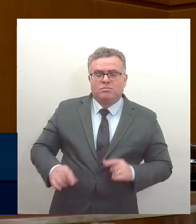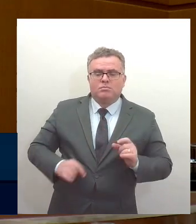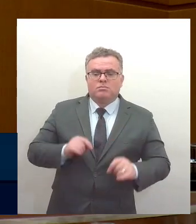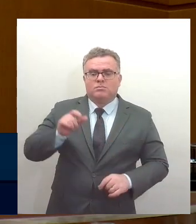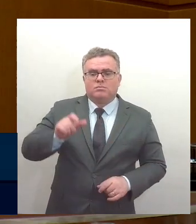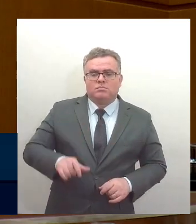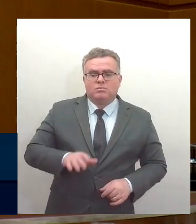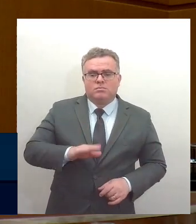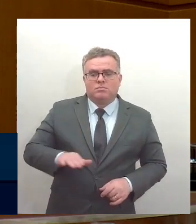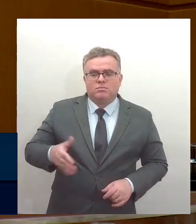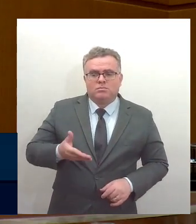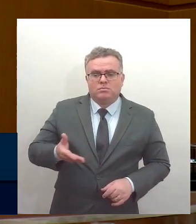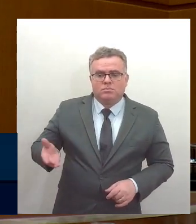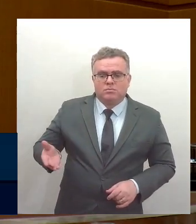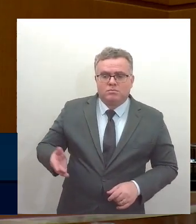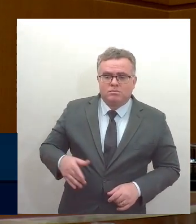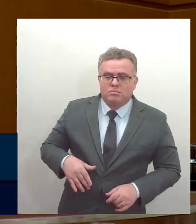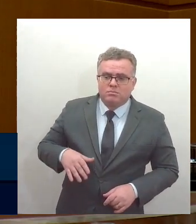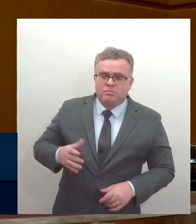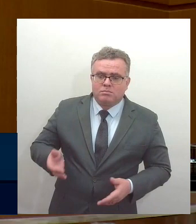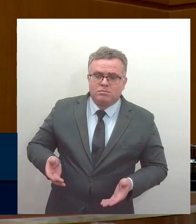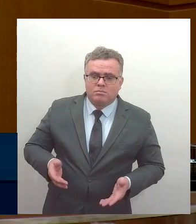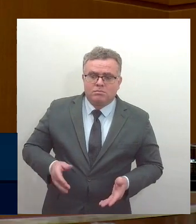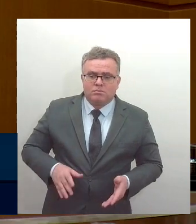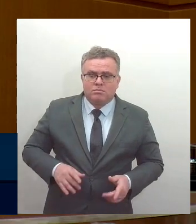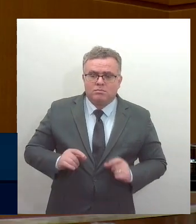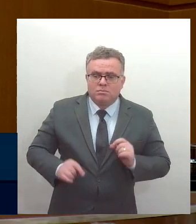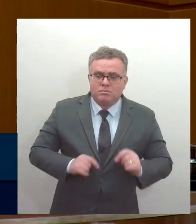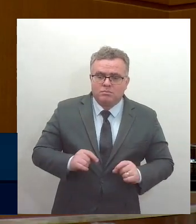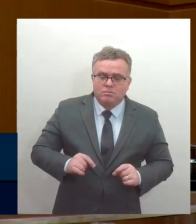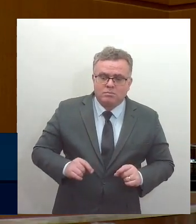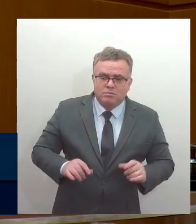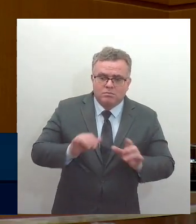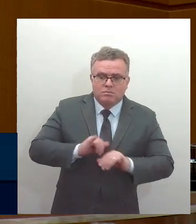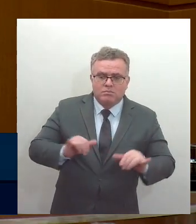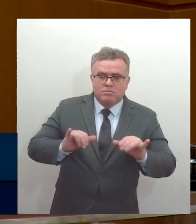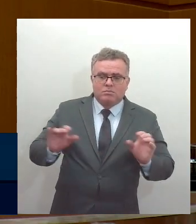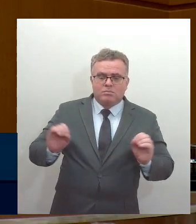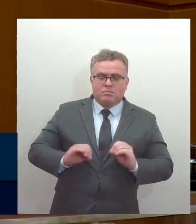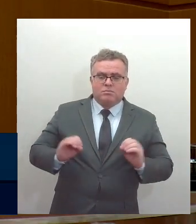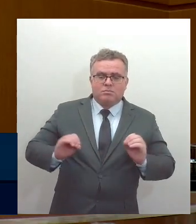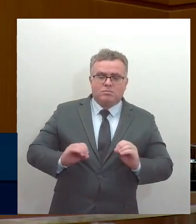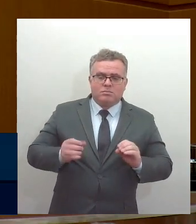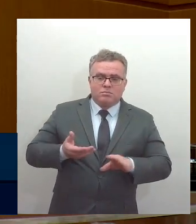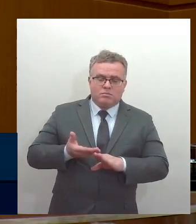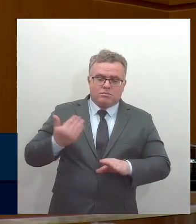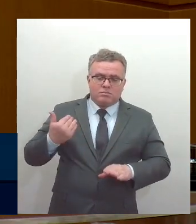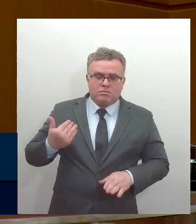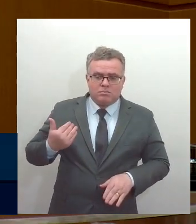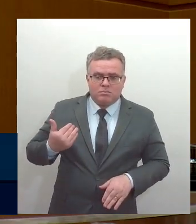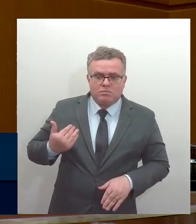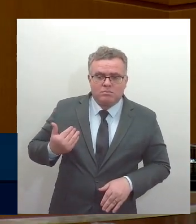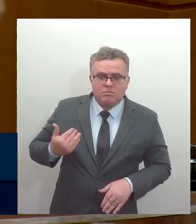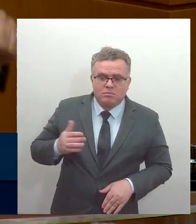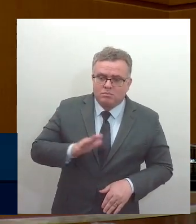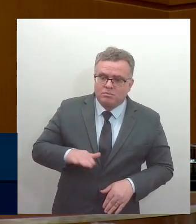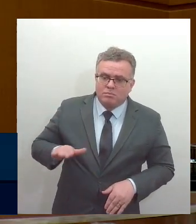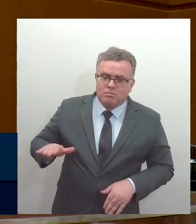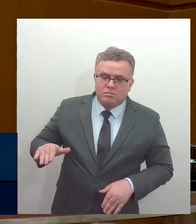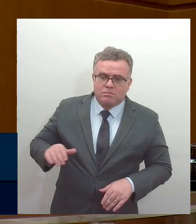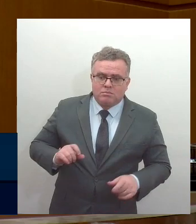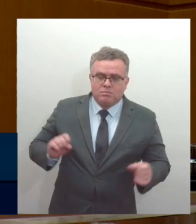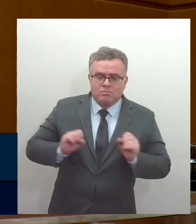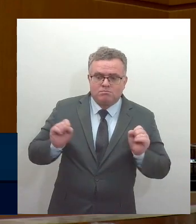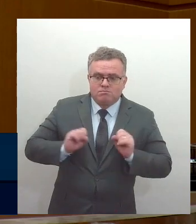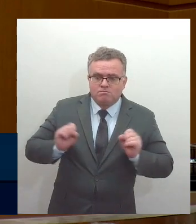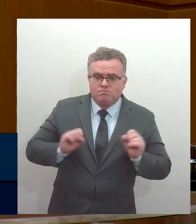é a desinformação, que antigamente essas crianças agitadas, corria para lá, para cá, todo